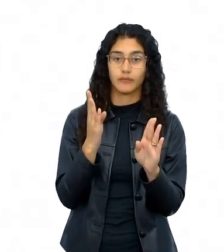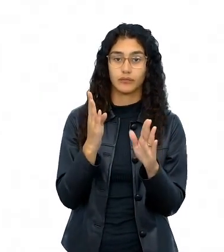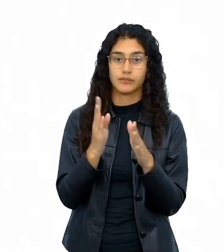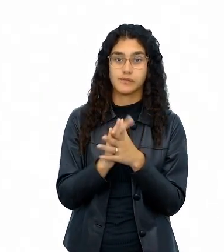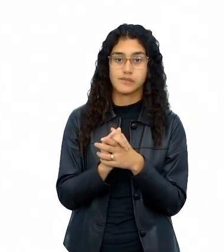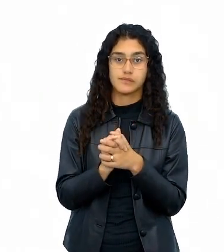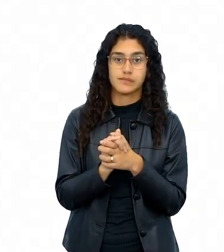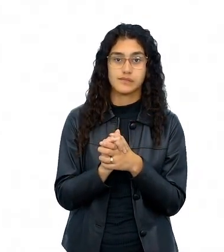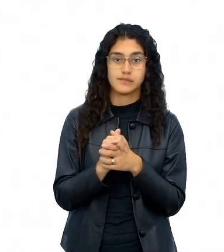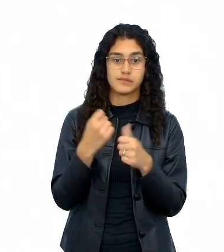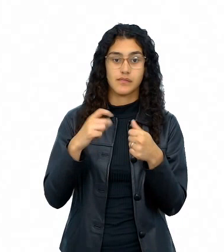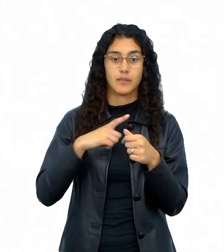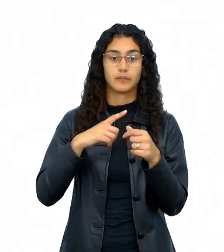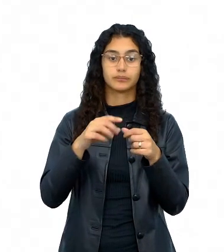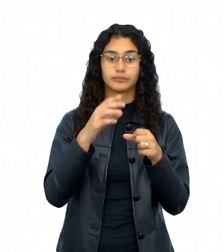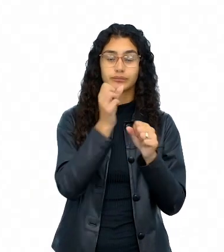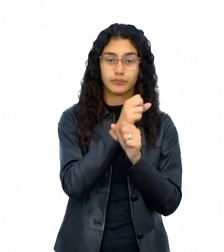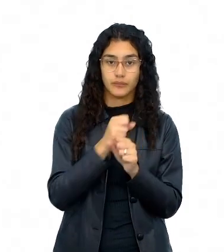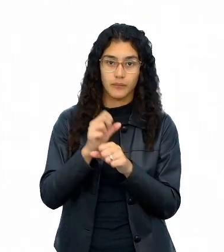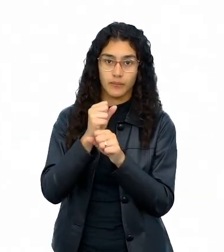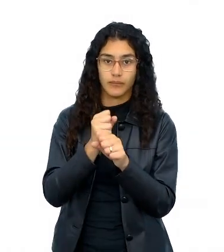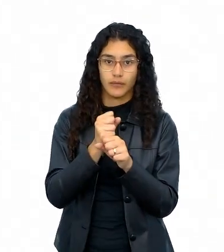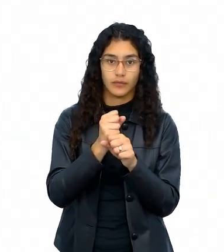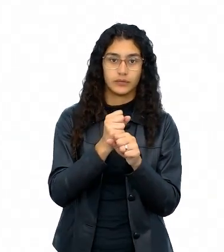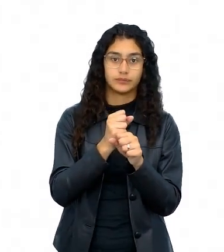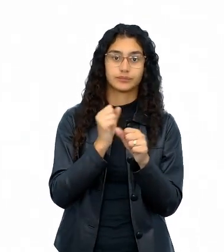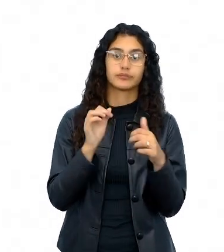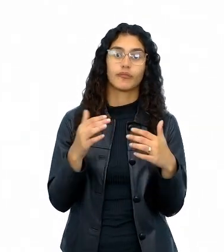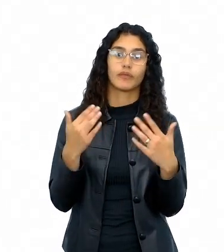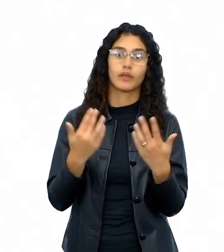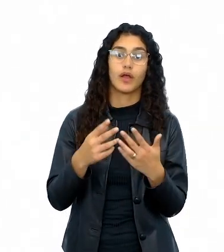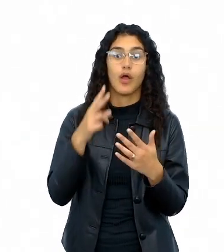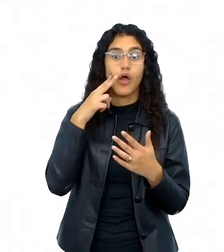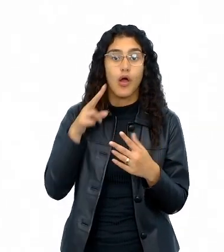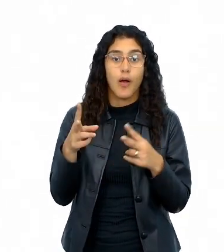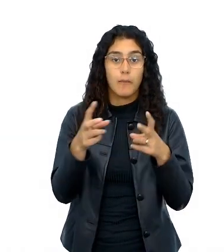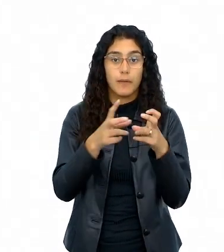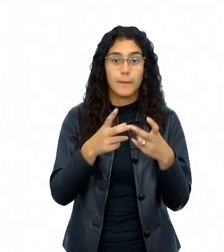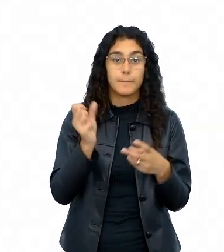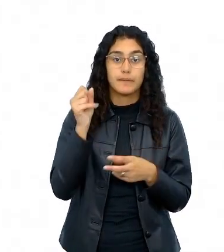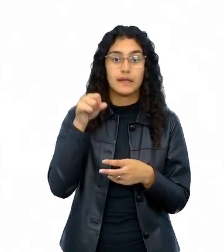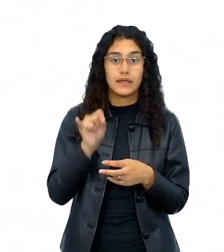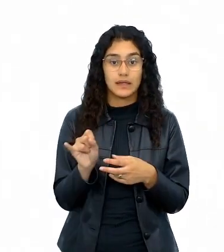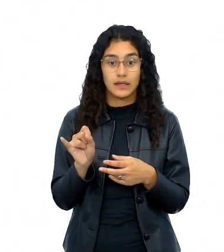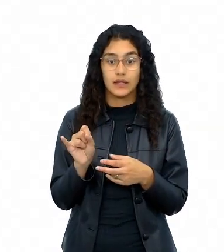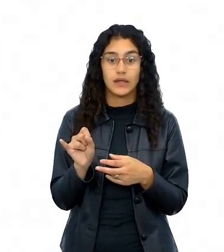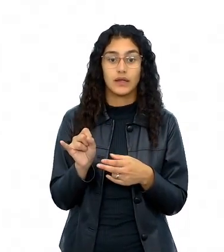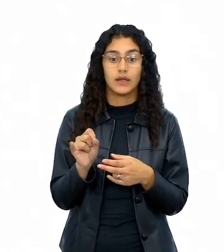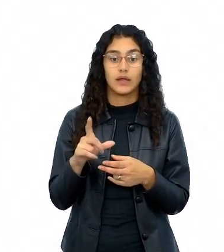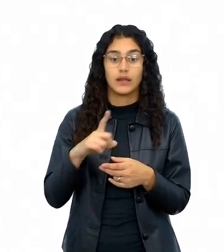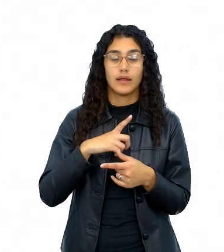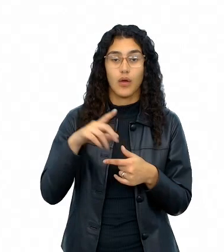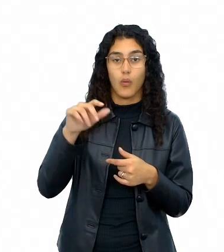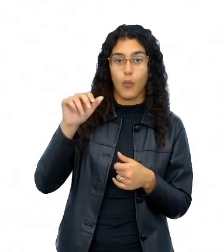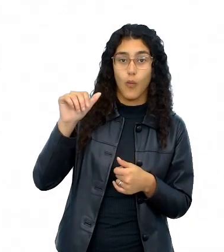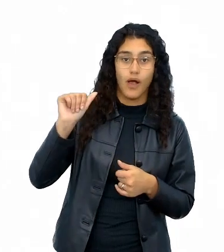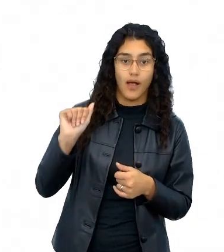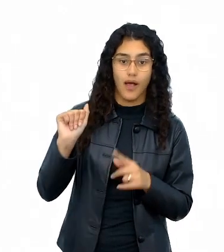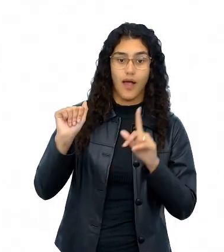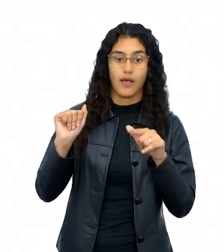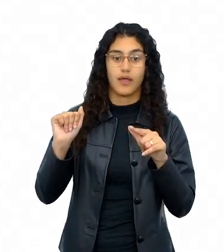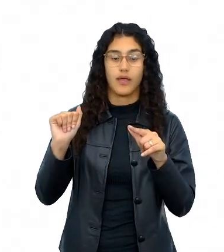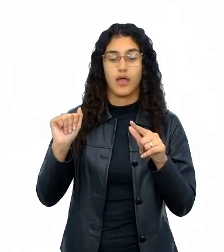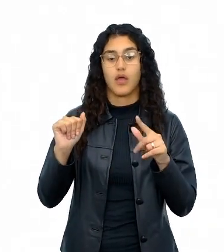grau, depois eles não tinham que resolver. Então, olha só, se o coeficiente A, que é esse